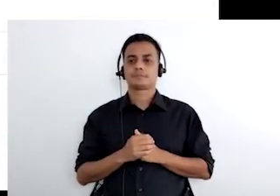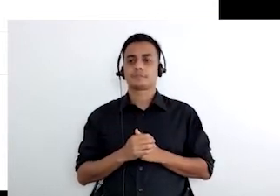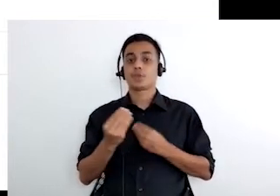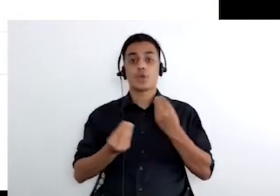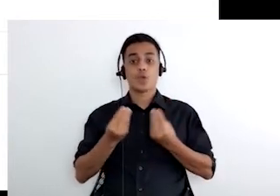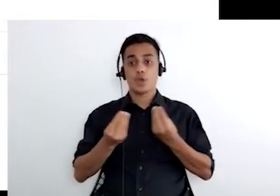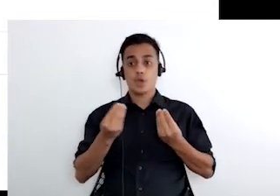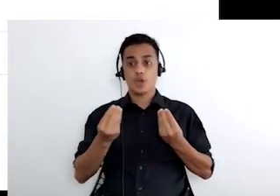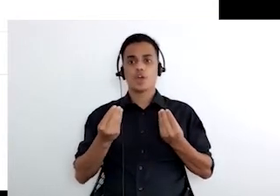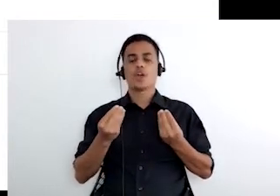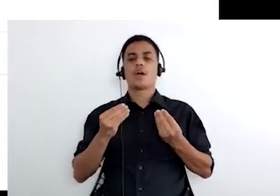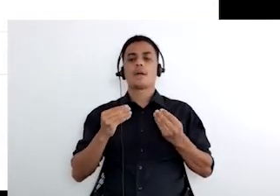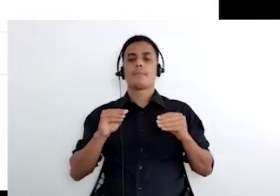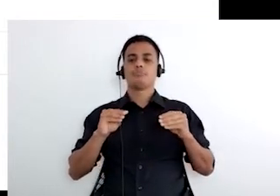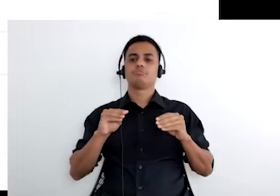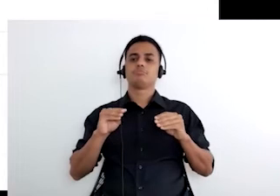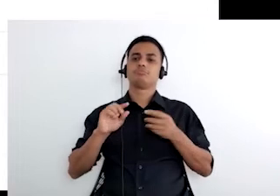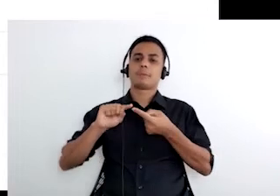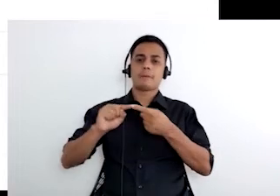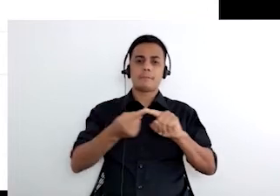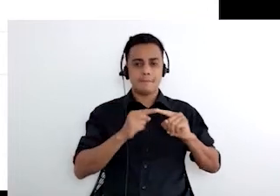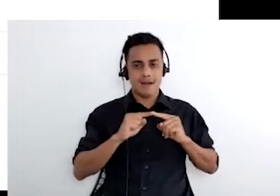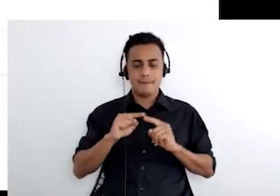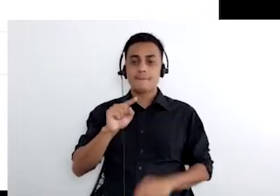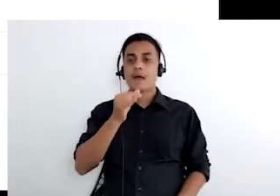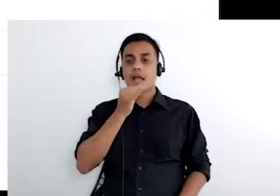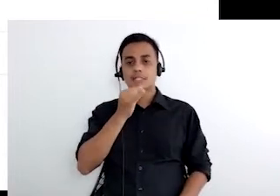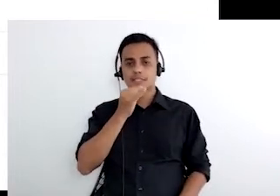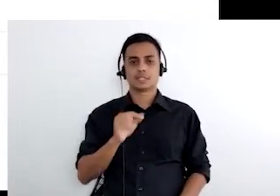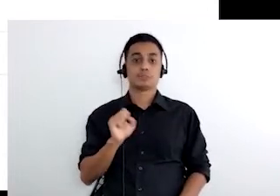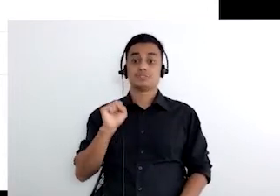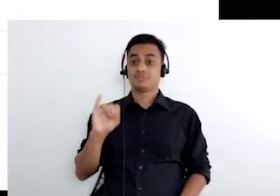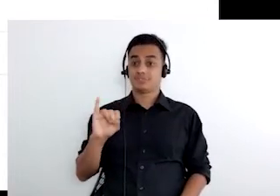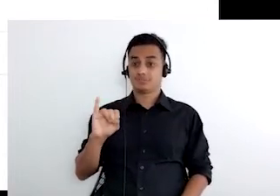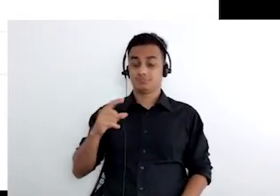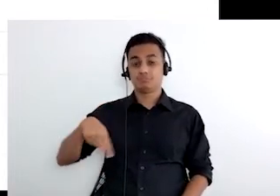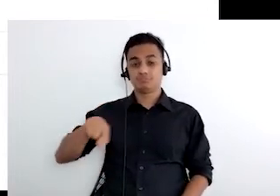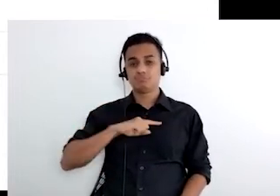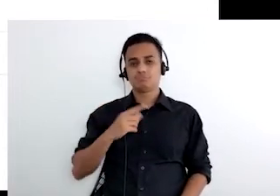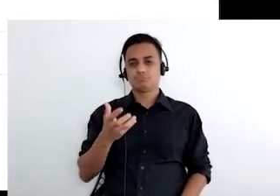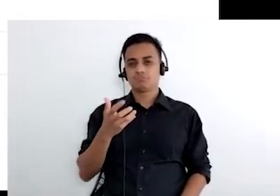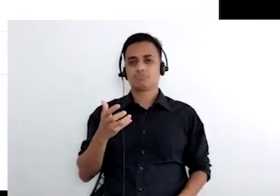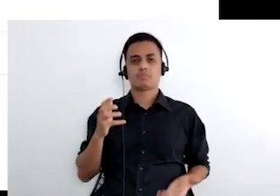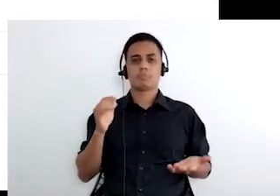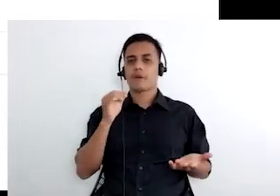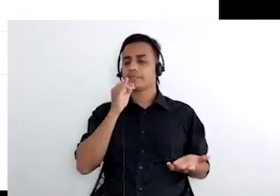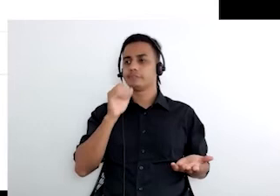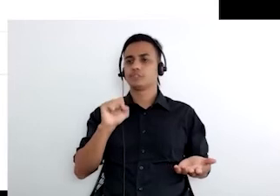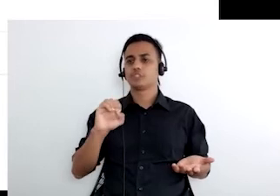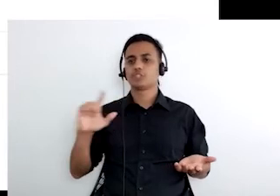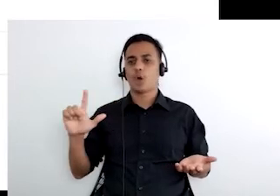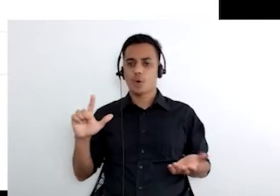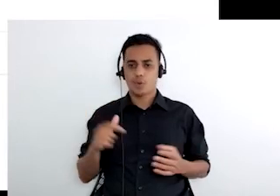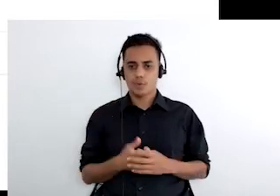monta acordes, né? Então, digamos que a gente quer tocar uma nota, um Sol,